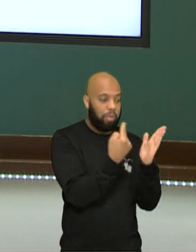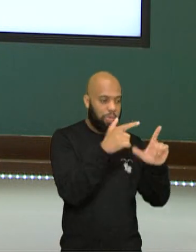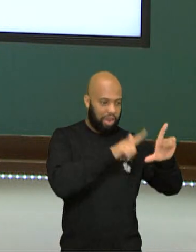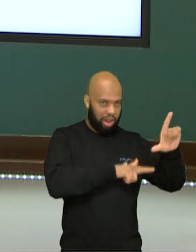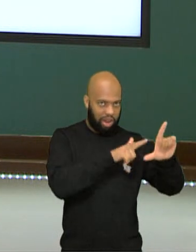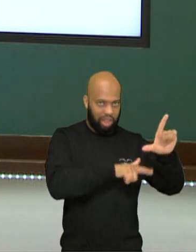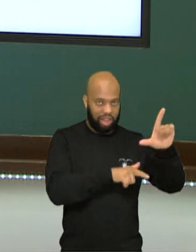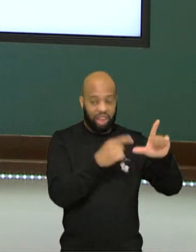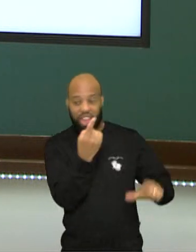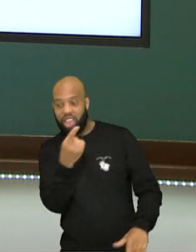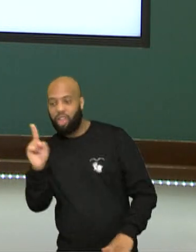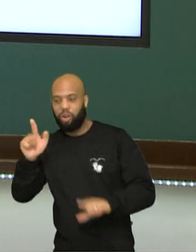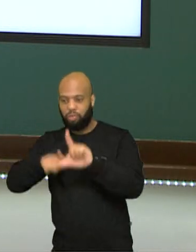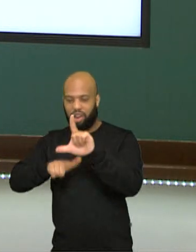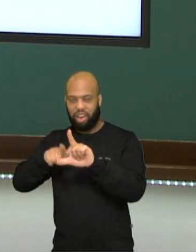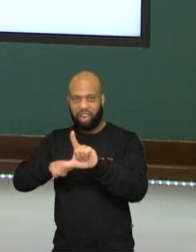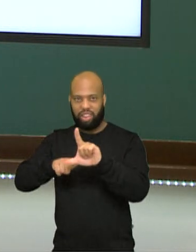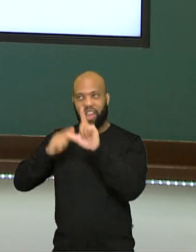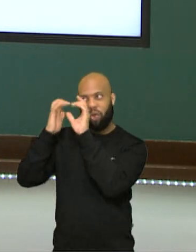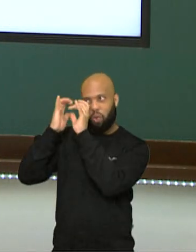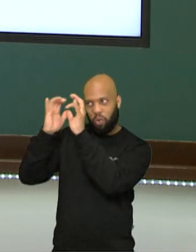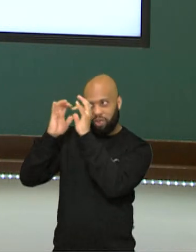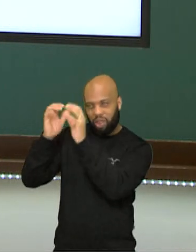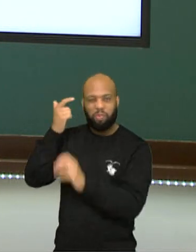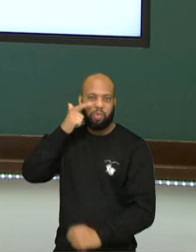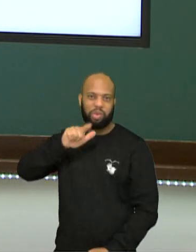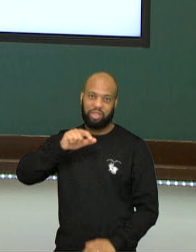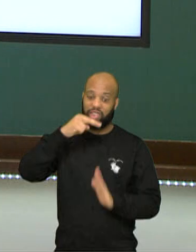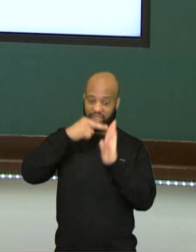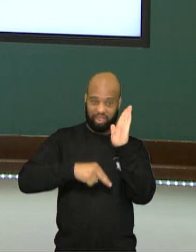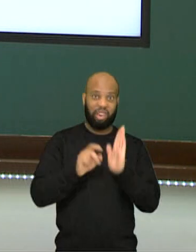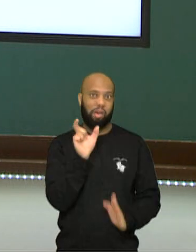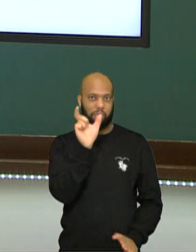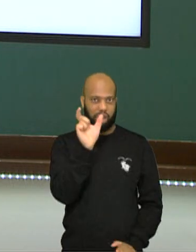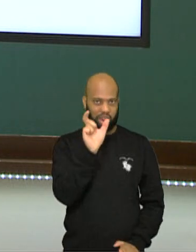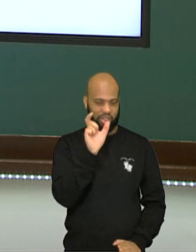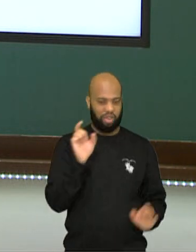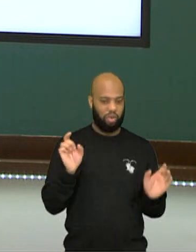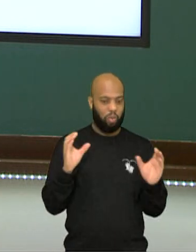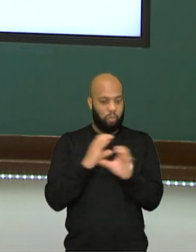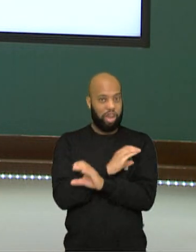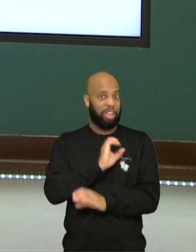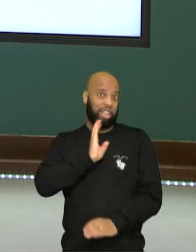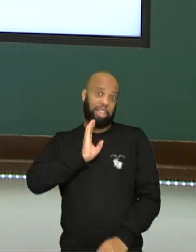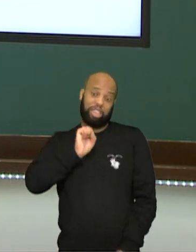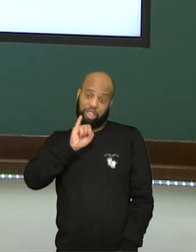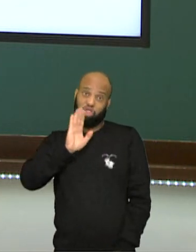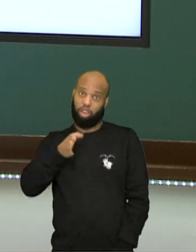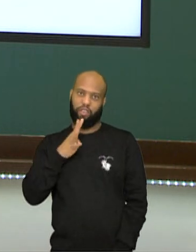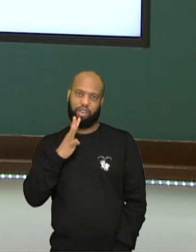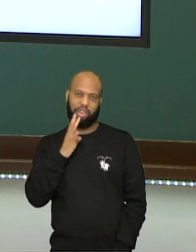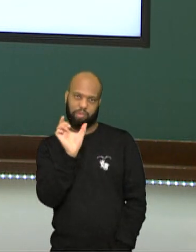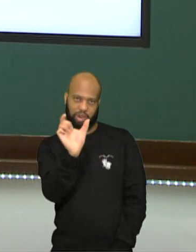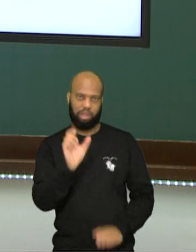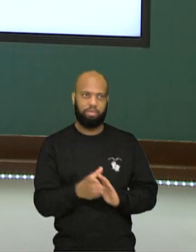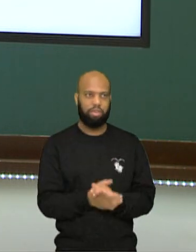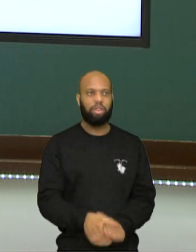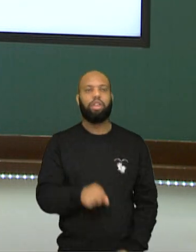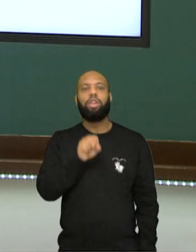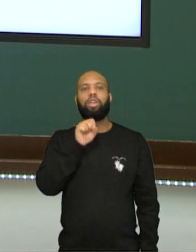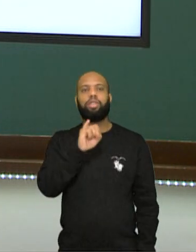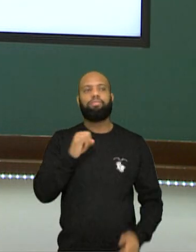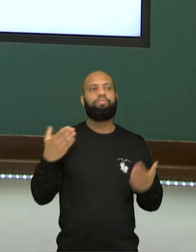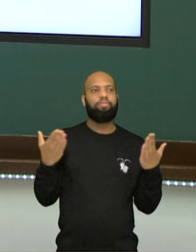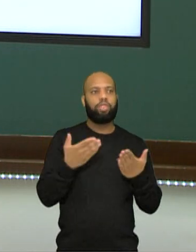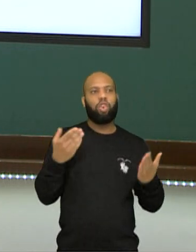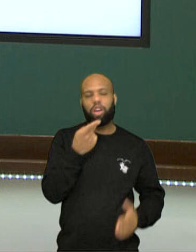cerebral aí, que nós conseguimos fazer essa leitura da palavra como um todo. Mas, e quando nós estamos